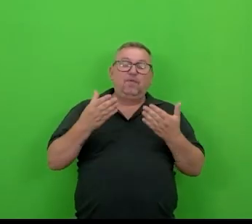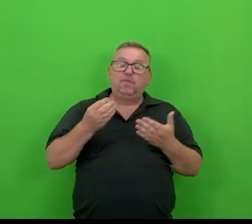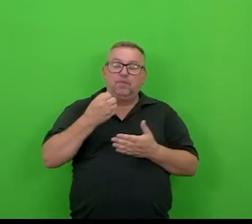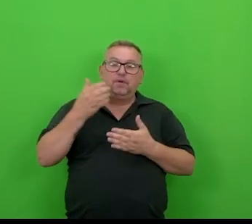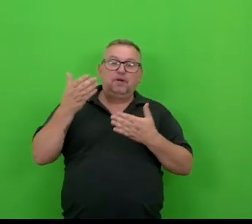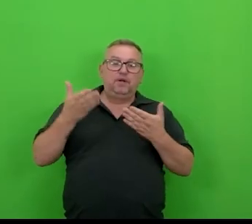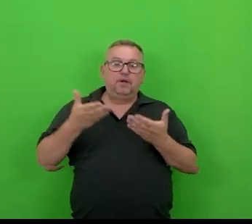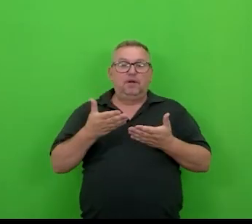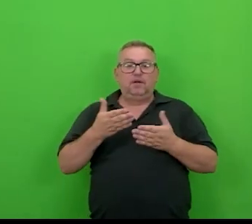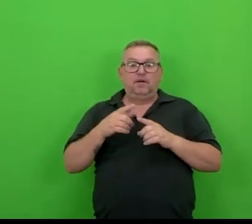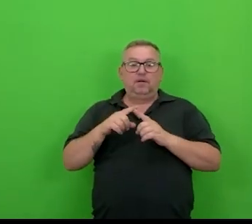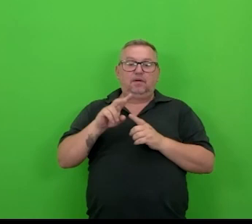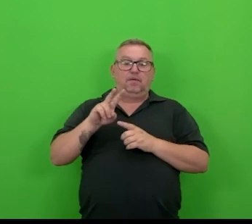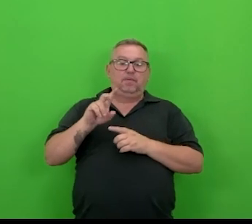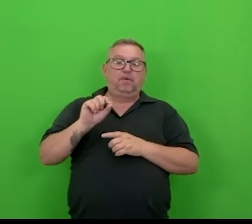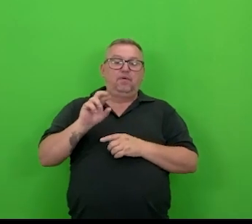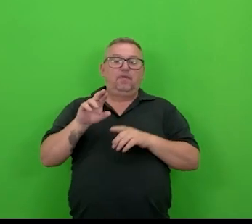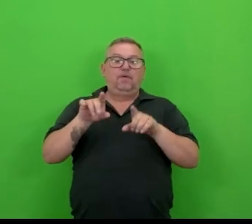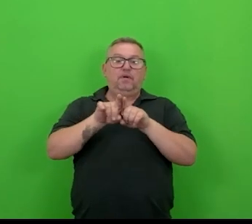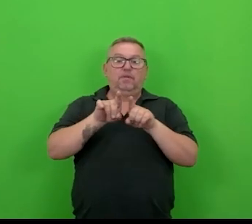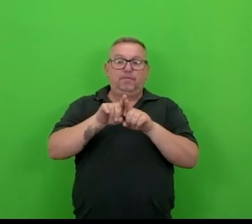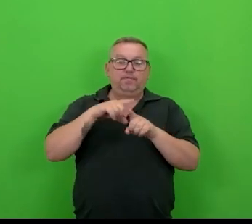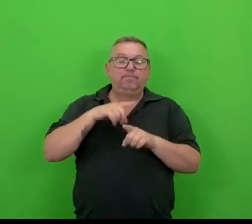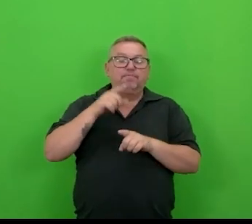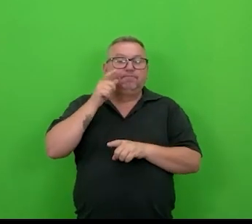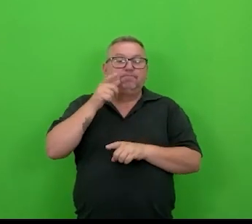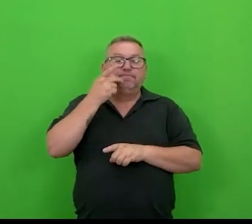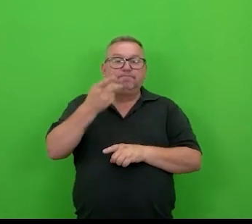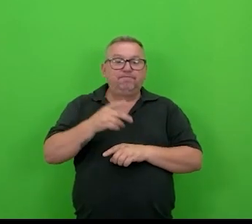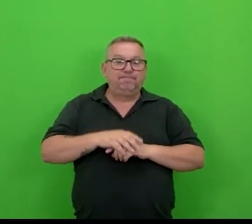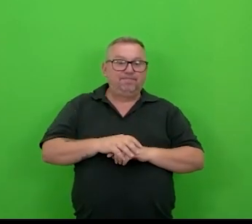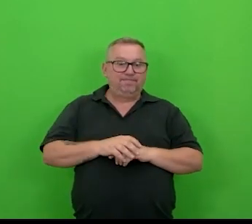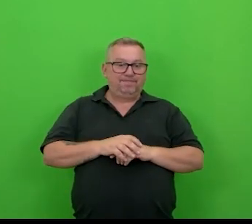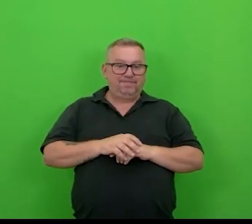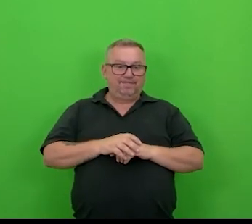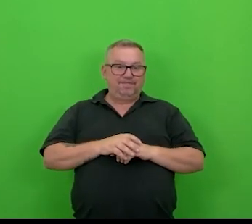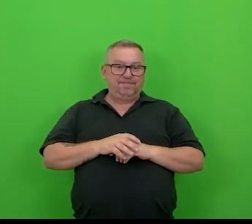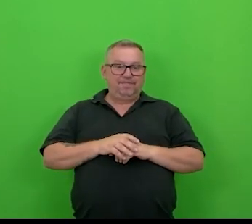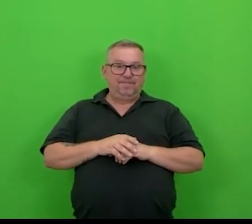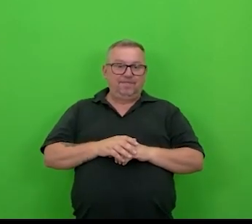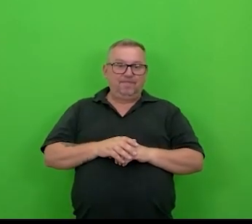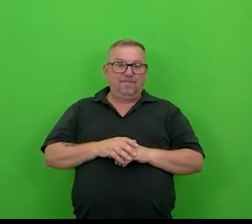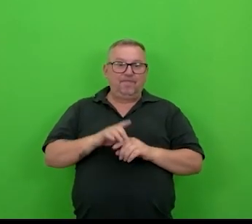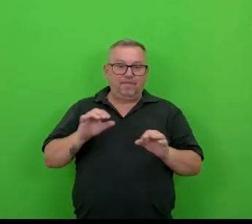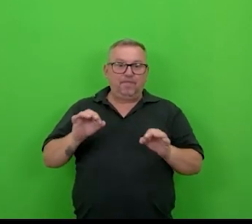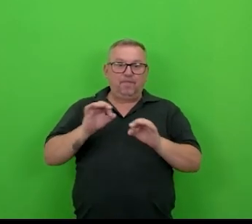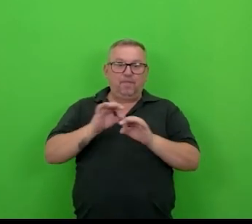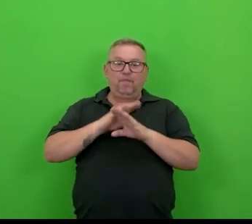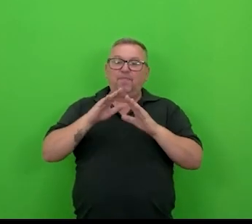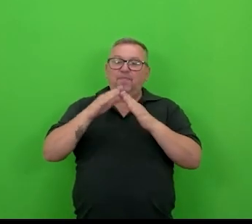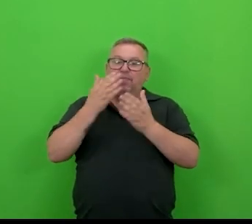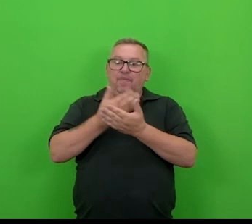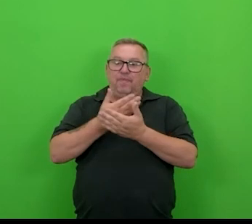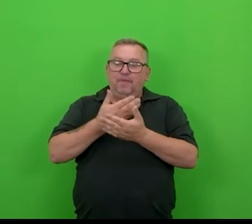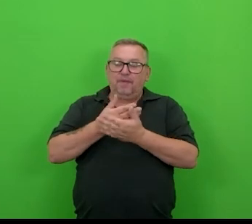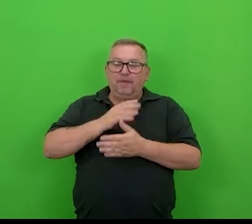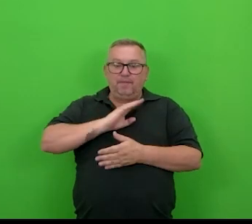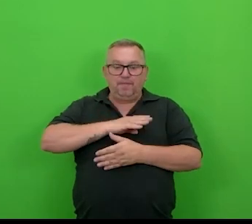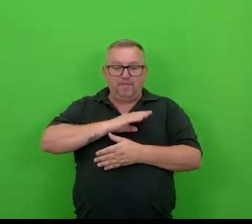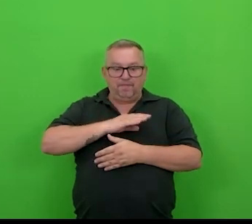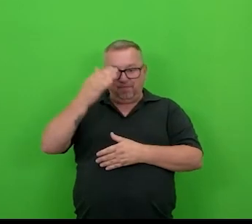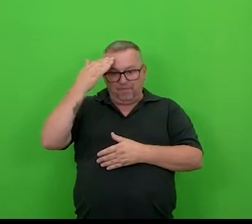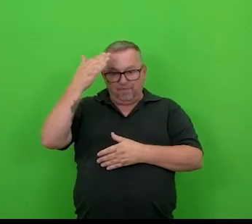foi muito bem trazido aqui pelo Vitor essa impressão. Vitor, a gente está aqui concluindo a aula. Eu queria